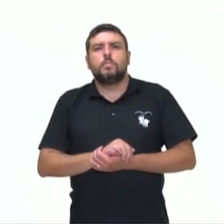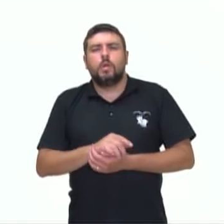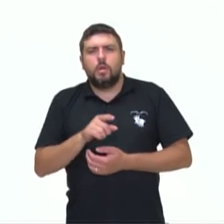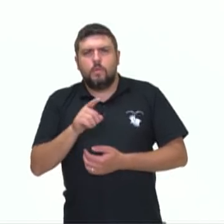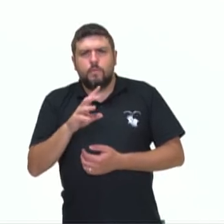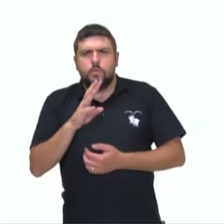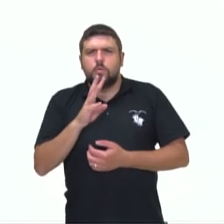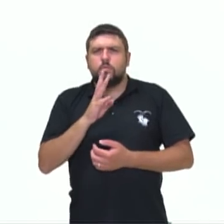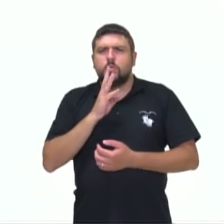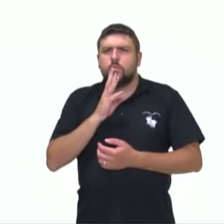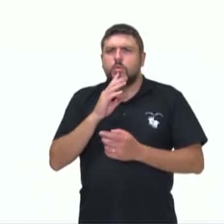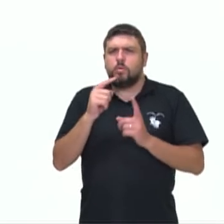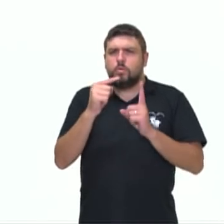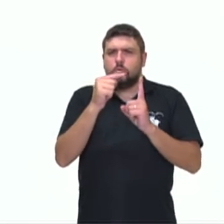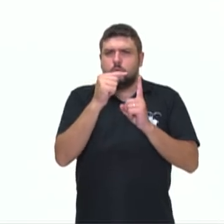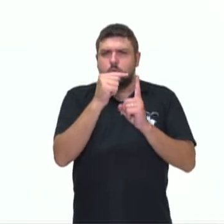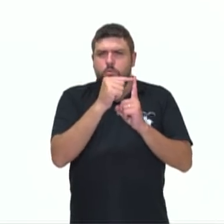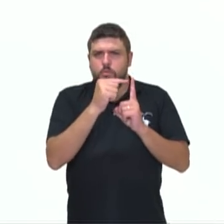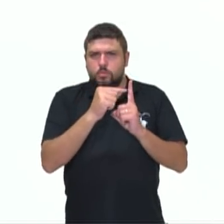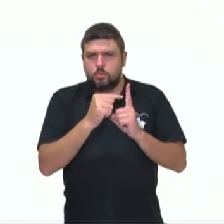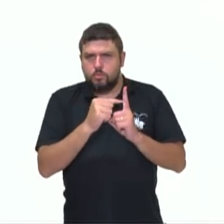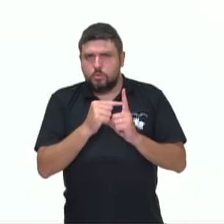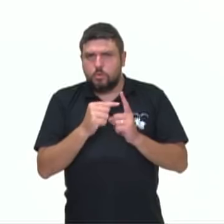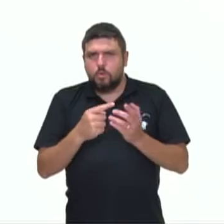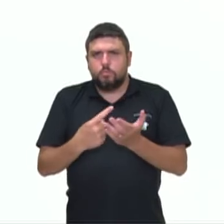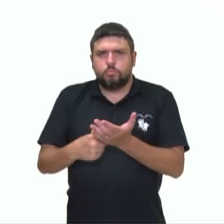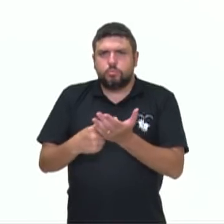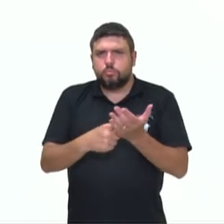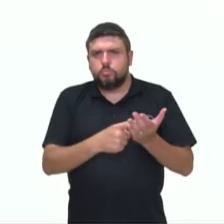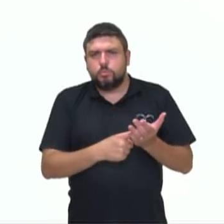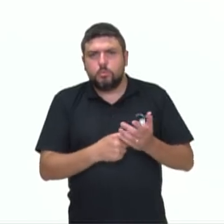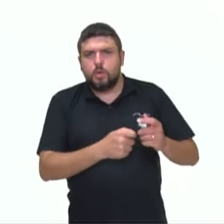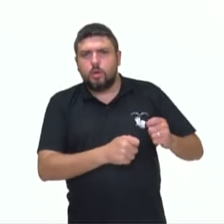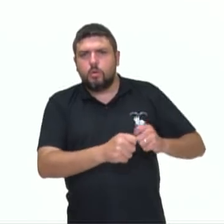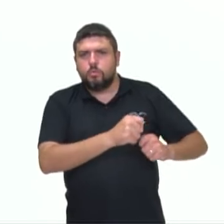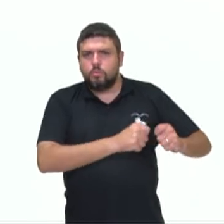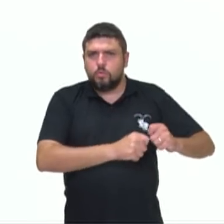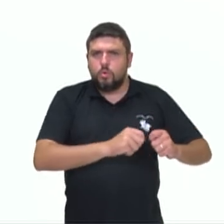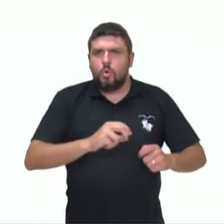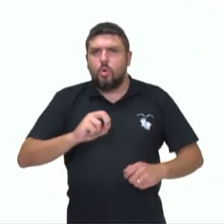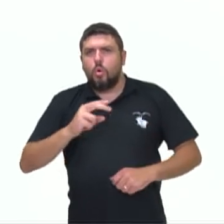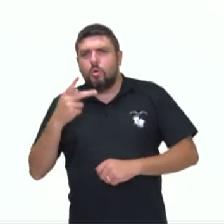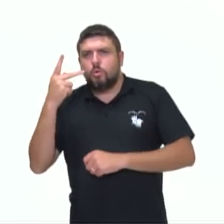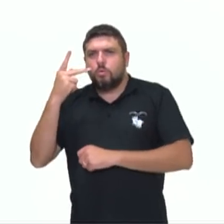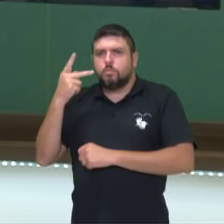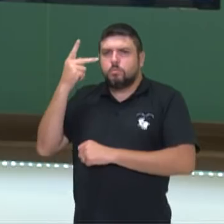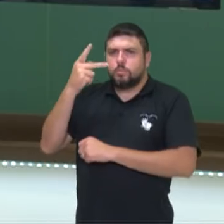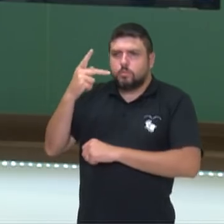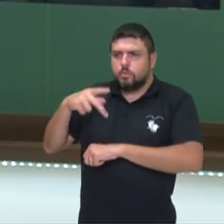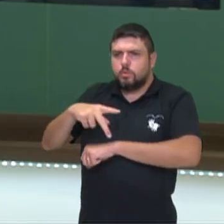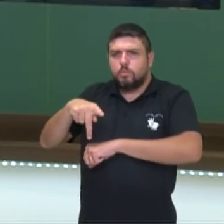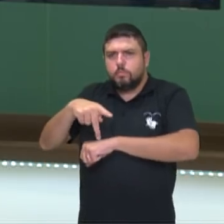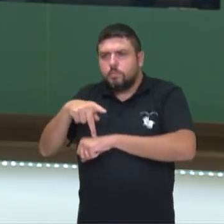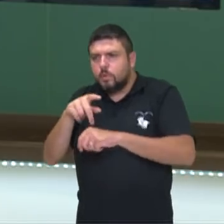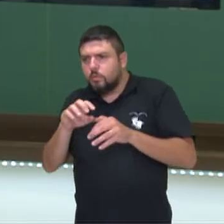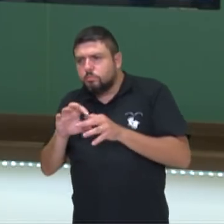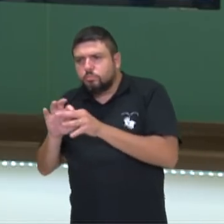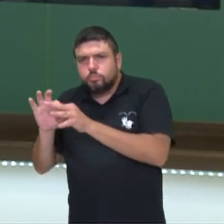de acordos, sejam eles econômicos ou políticos, existentes entre os